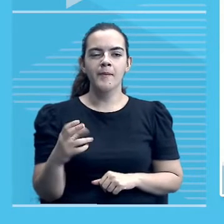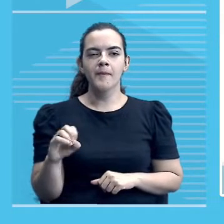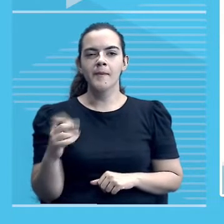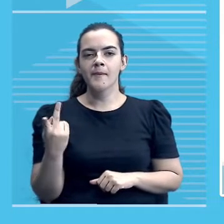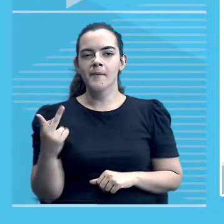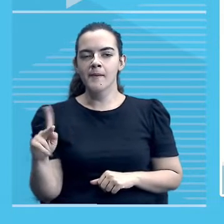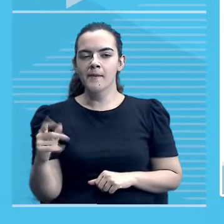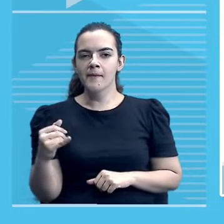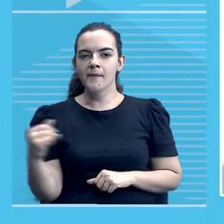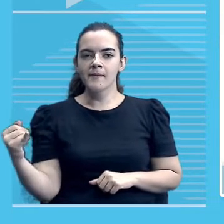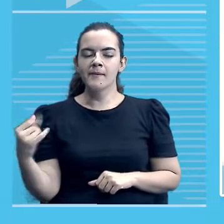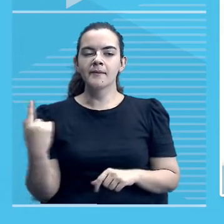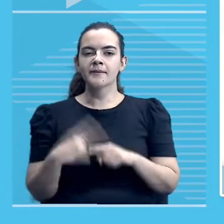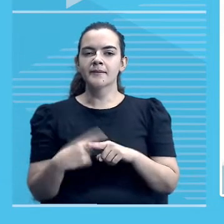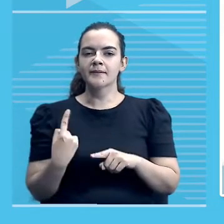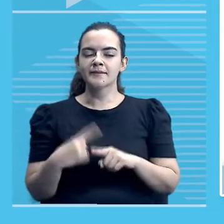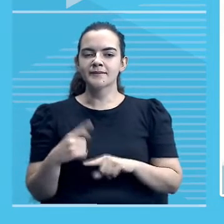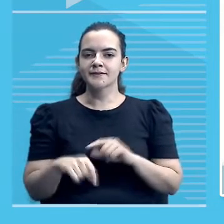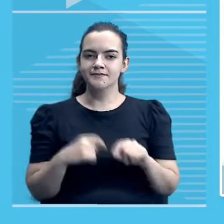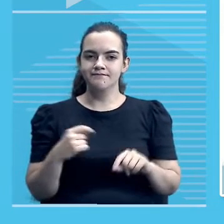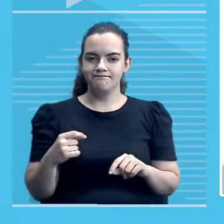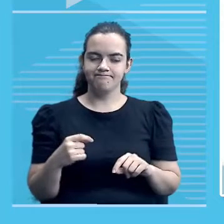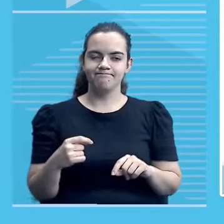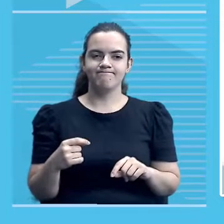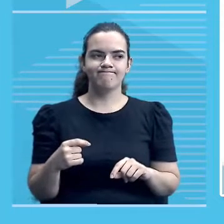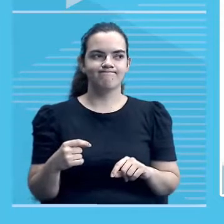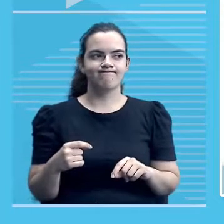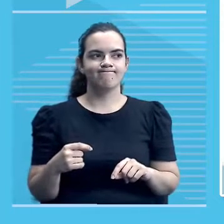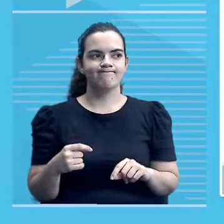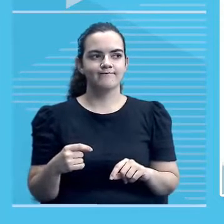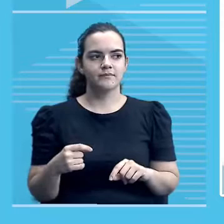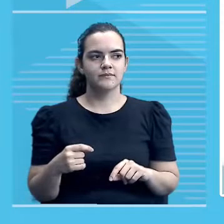Tá? Como assim, professor? Está aqui. Ó.